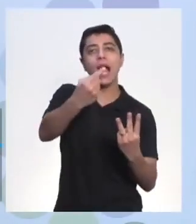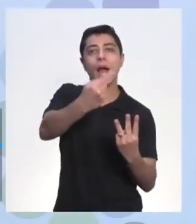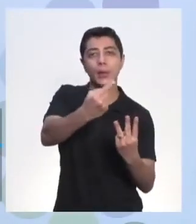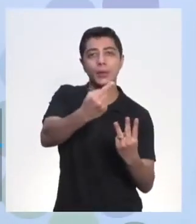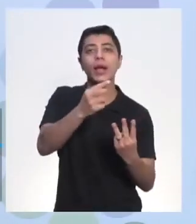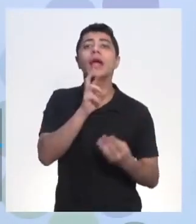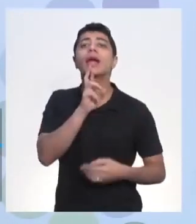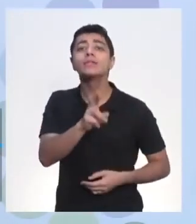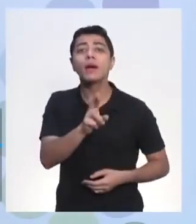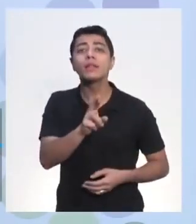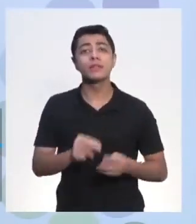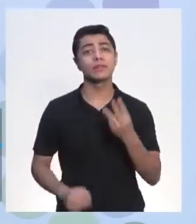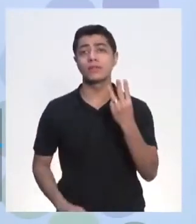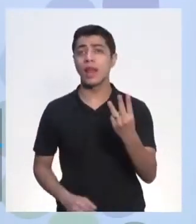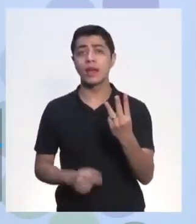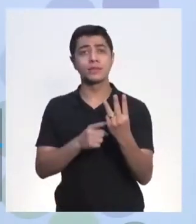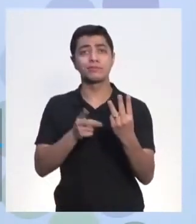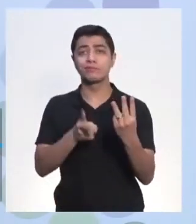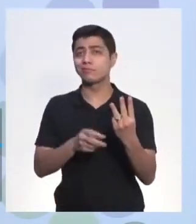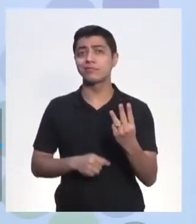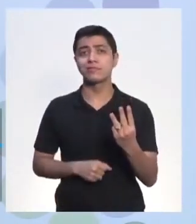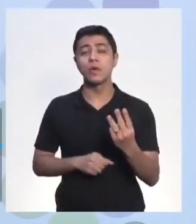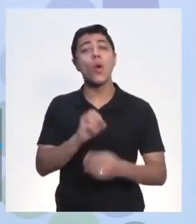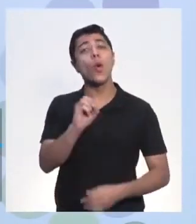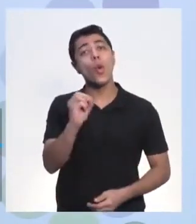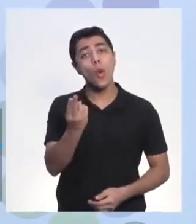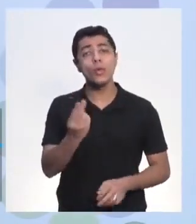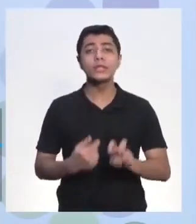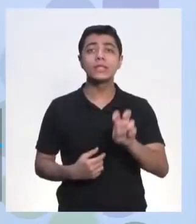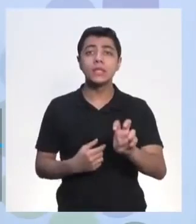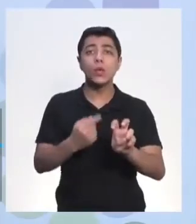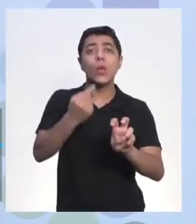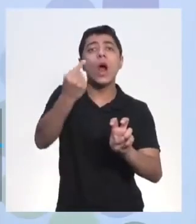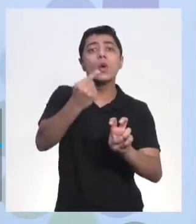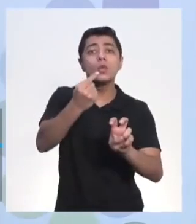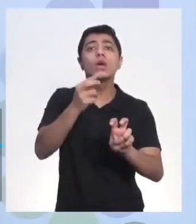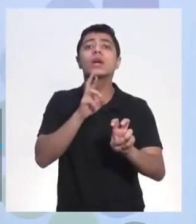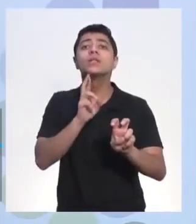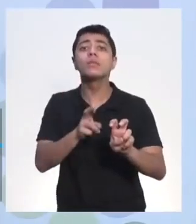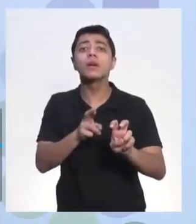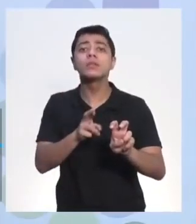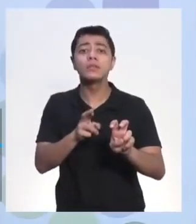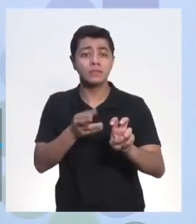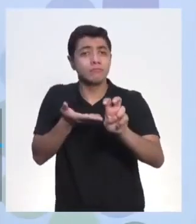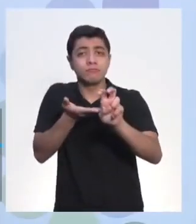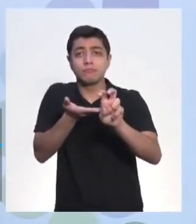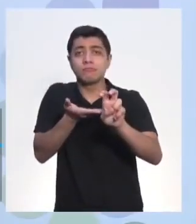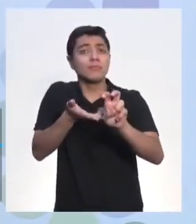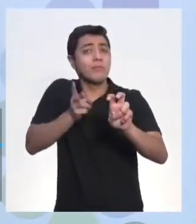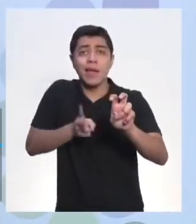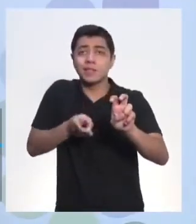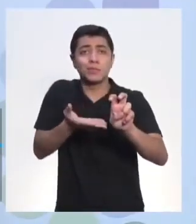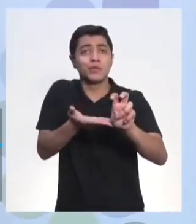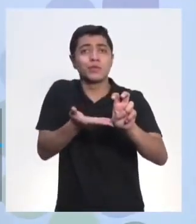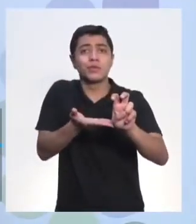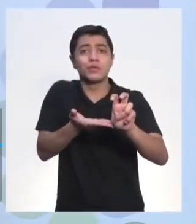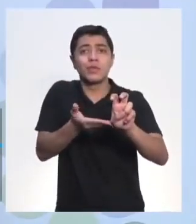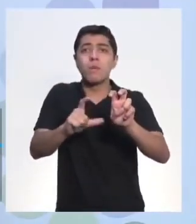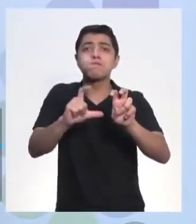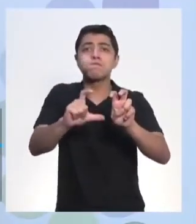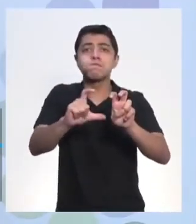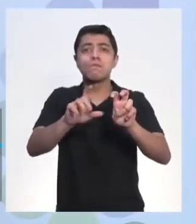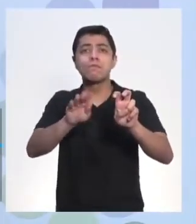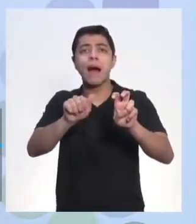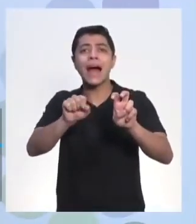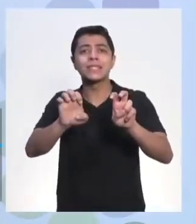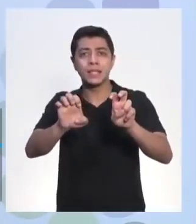1, daria 5? Sim, todo número elevado a 1 dá a própria base, ou seja, dá o próprio número. Então, na hora que a gente